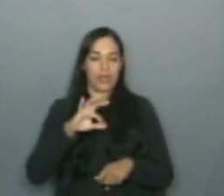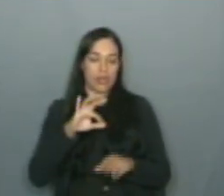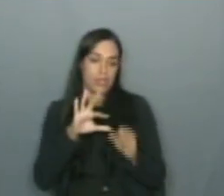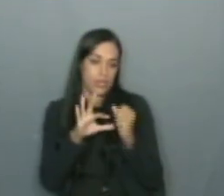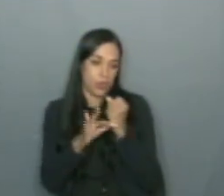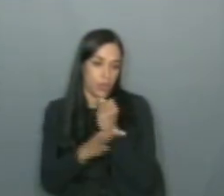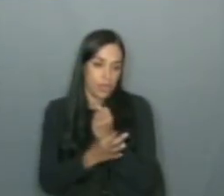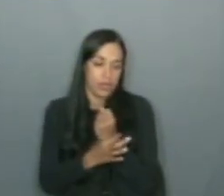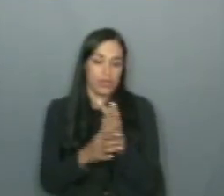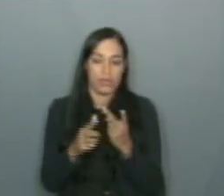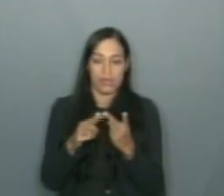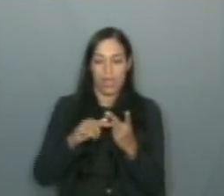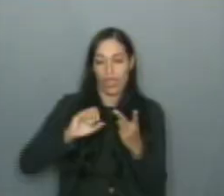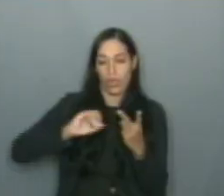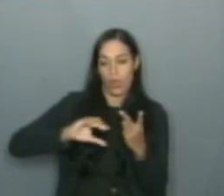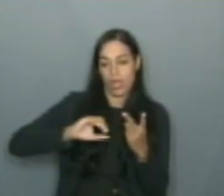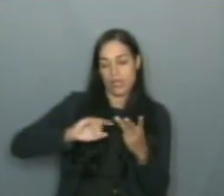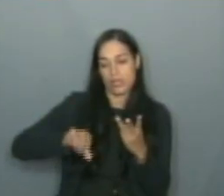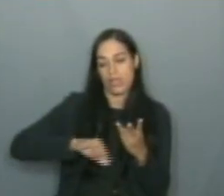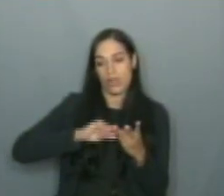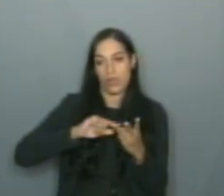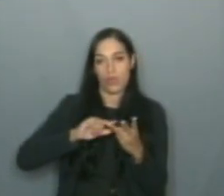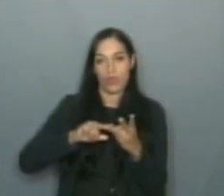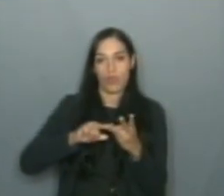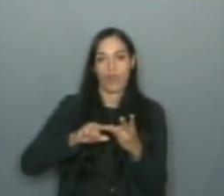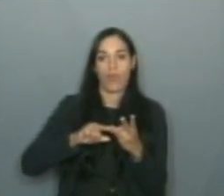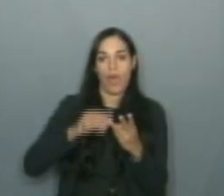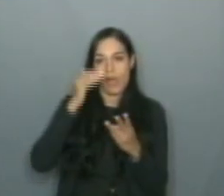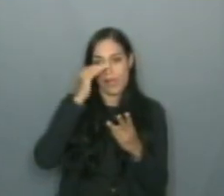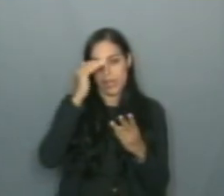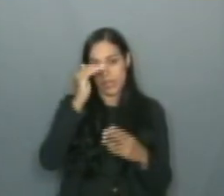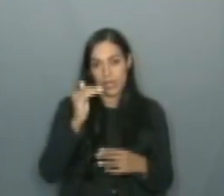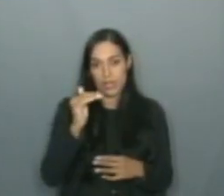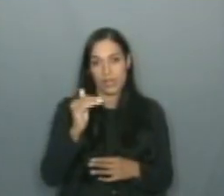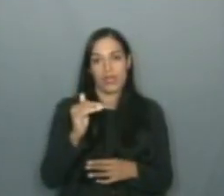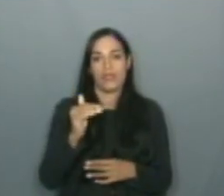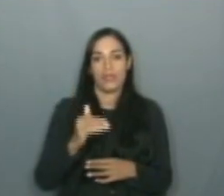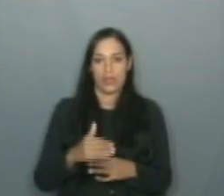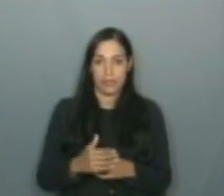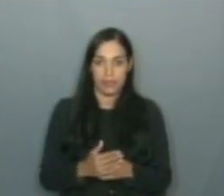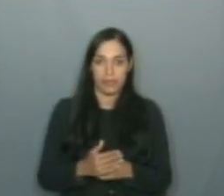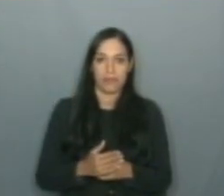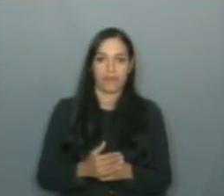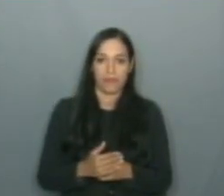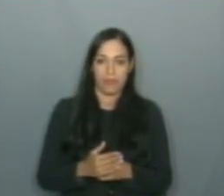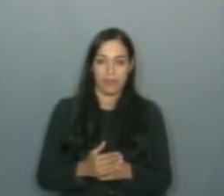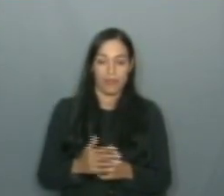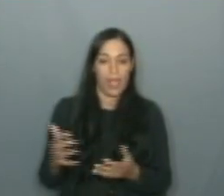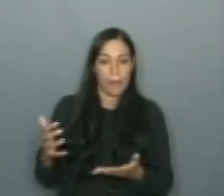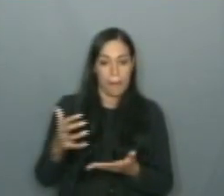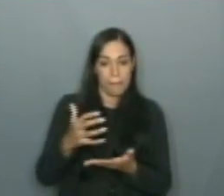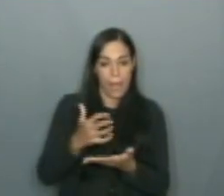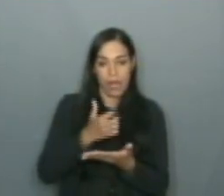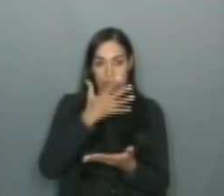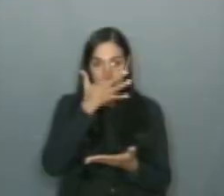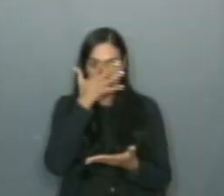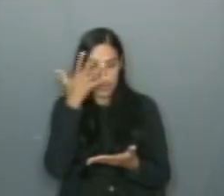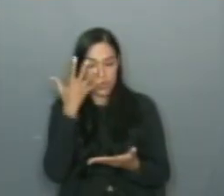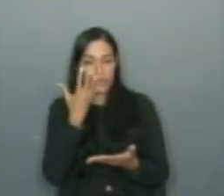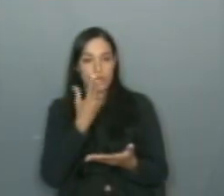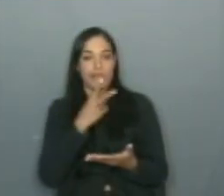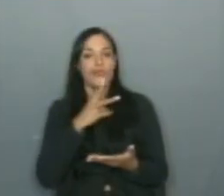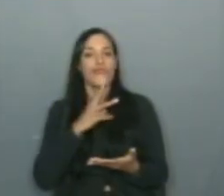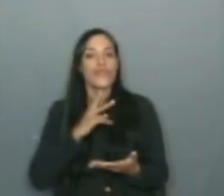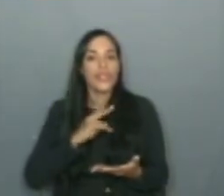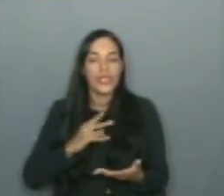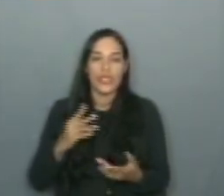segurança, a educação, é restabelecer a dignidade. Primeiro é tirar as pessoas do mundo do vício,